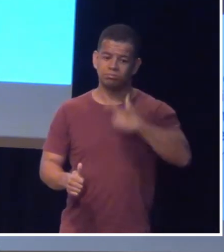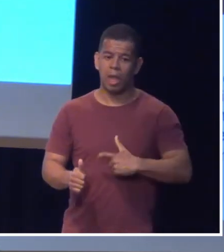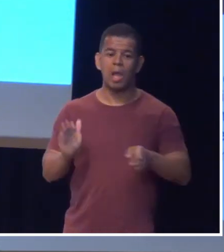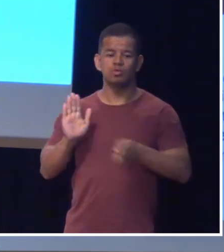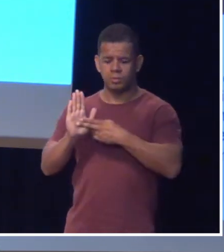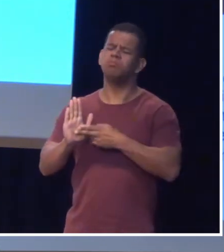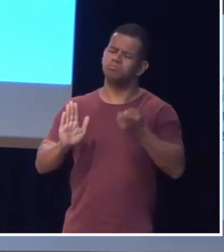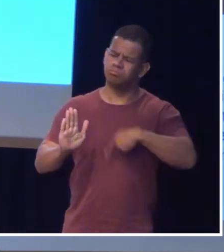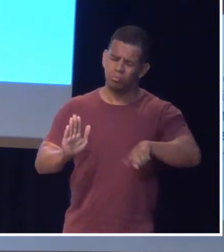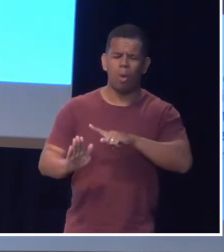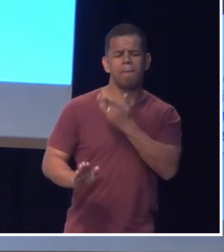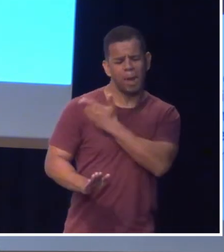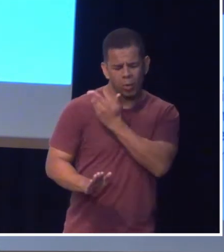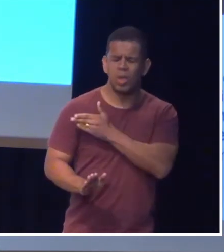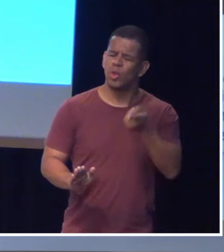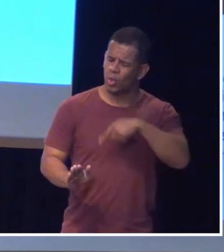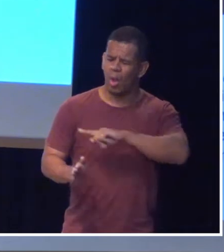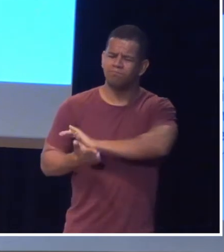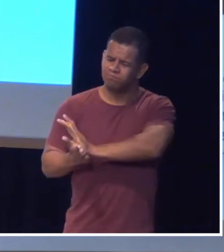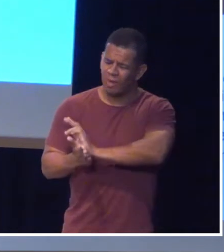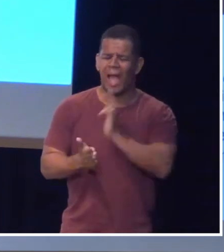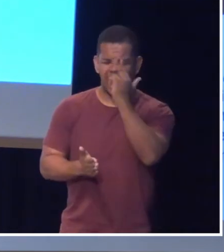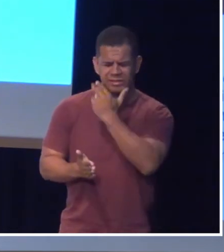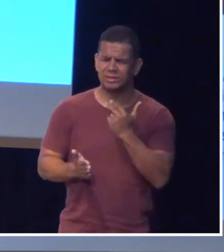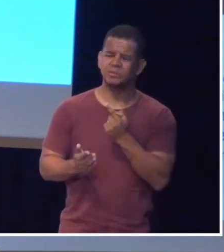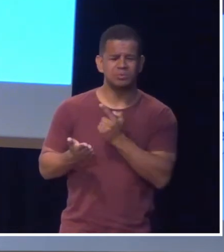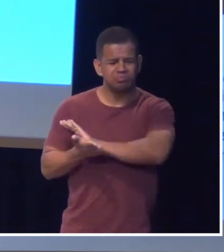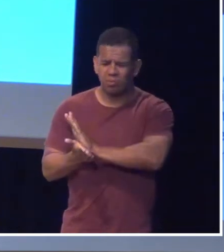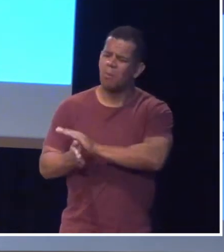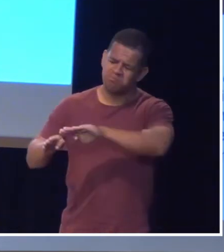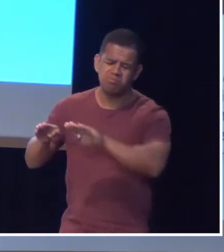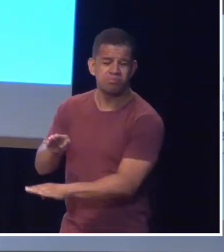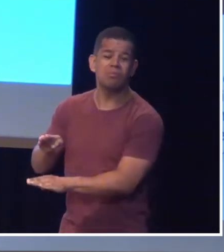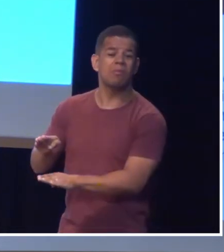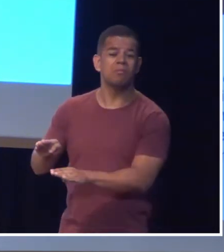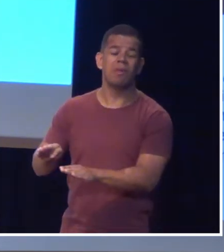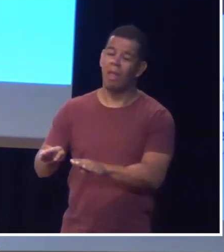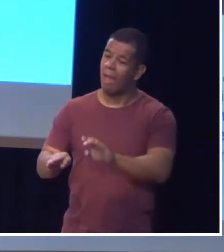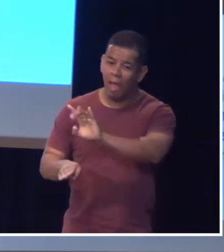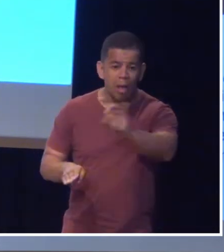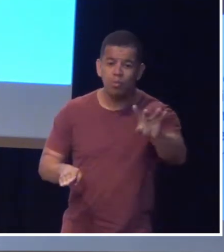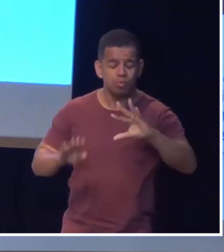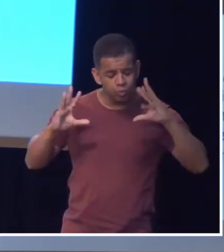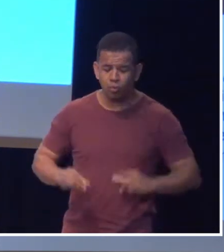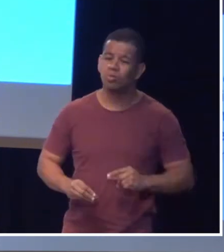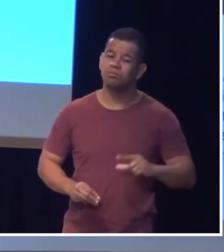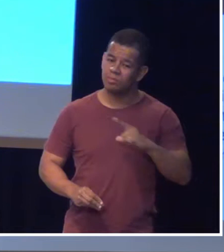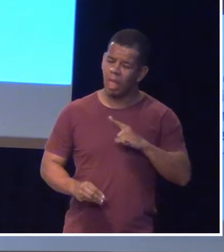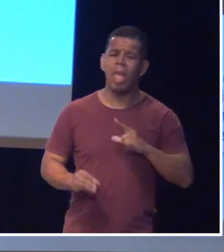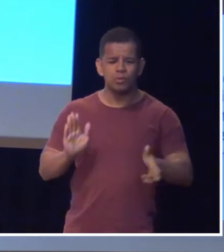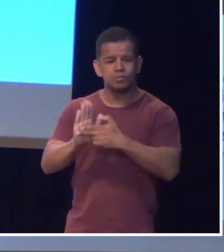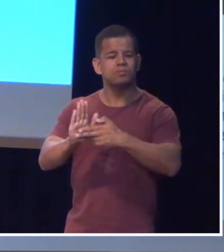somos racistas, discriminamos. Né? Colocamos o outro num sentido menor, colocamos o outro num sentido de